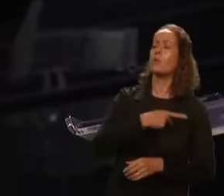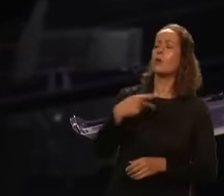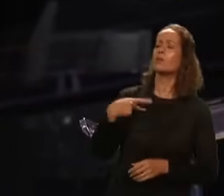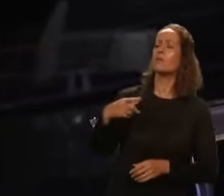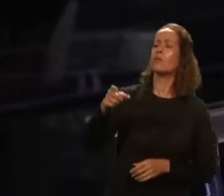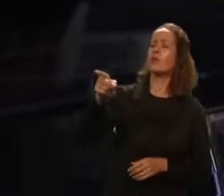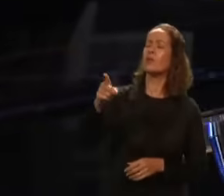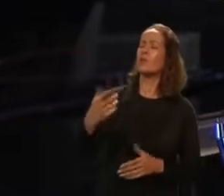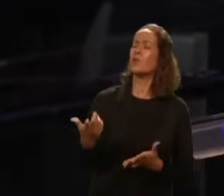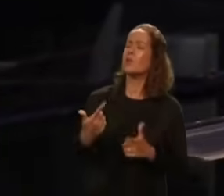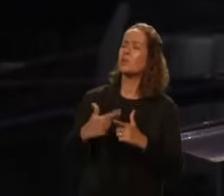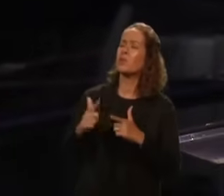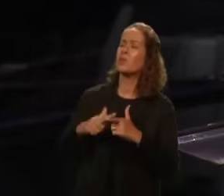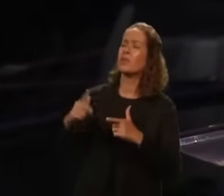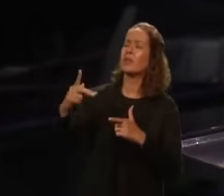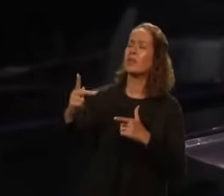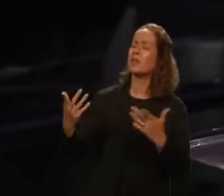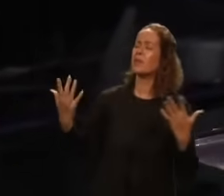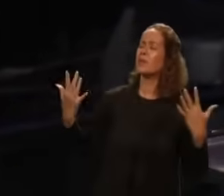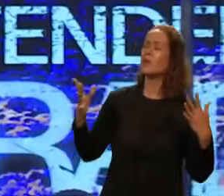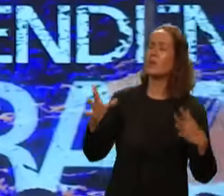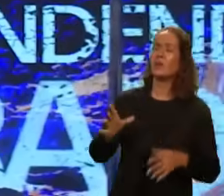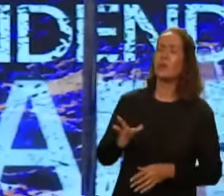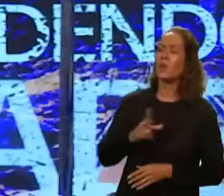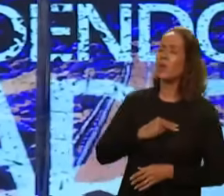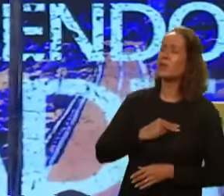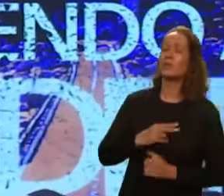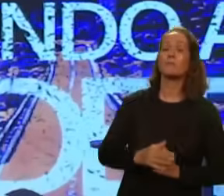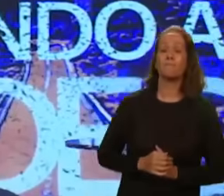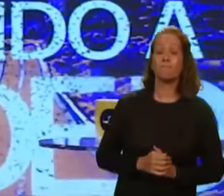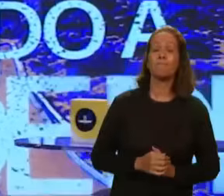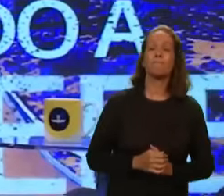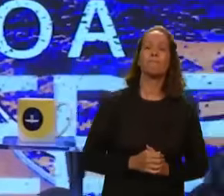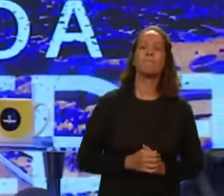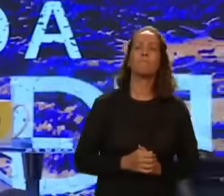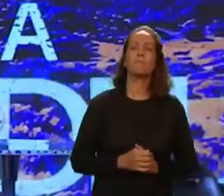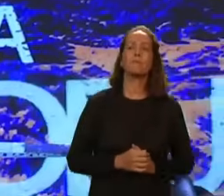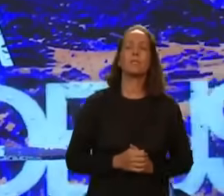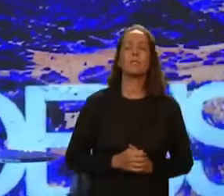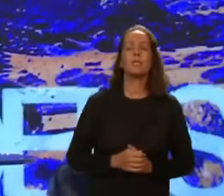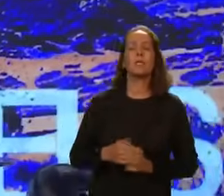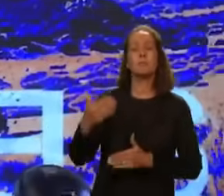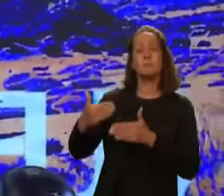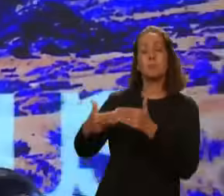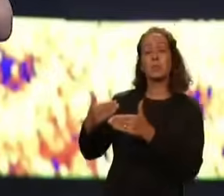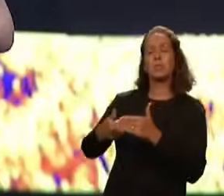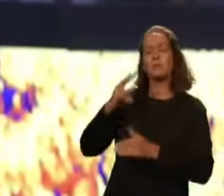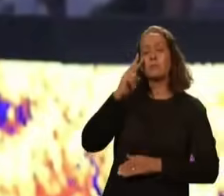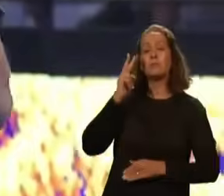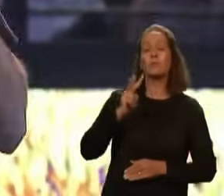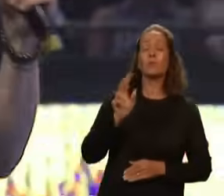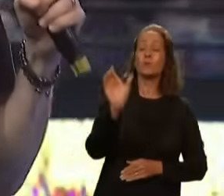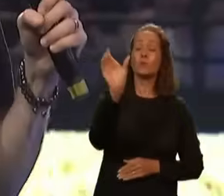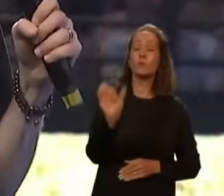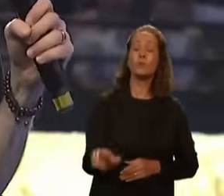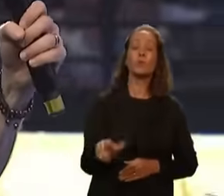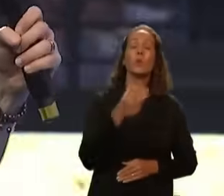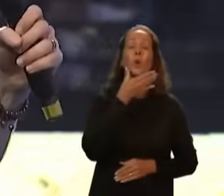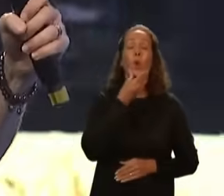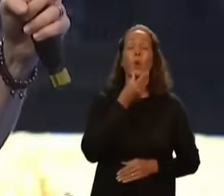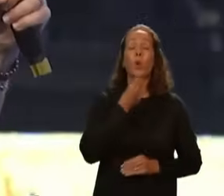fulano, o que é que está vivendo? Esses dias eu vi um homem de Deus, gente, fantástico. O homem é